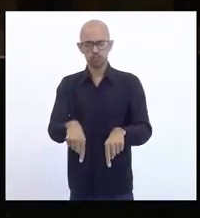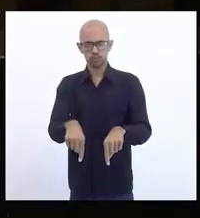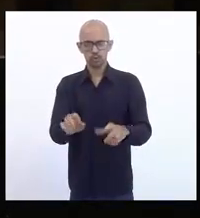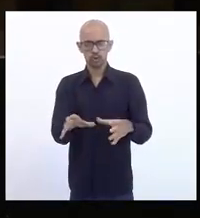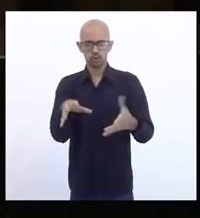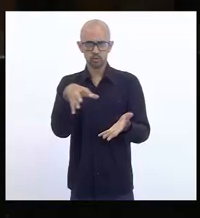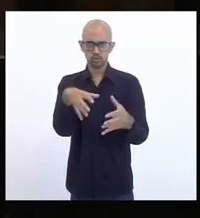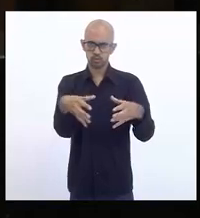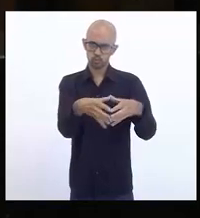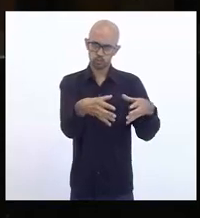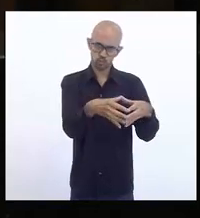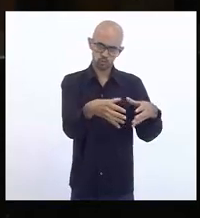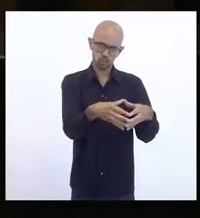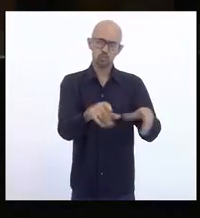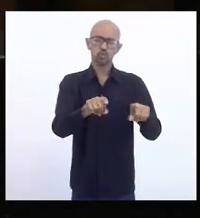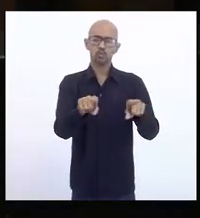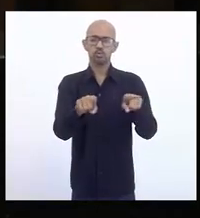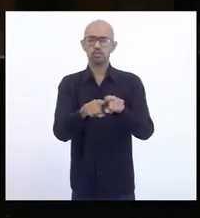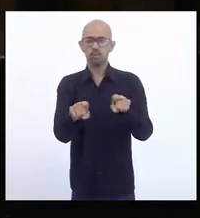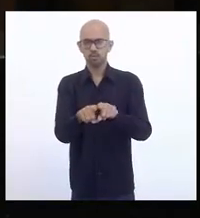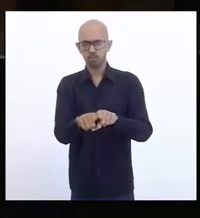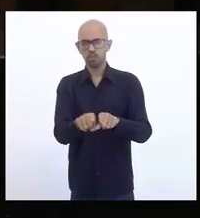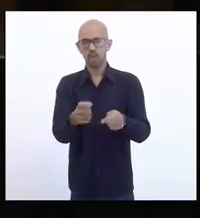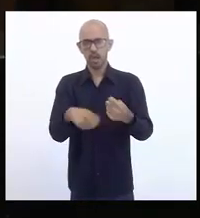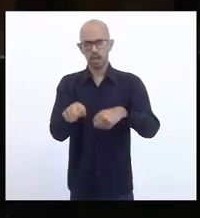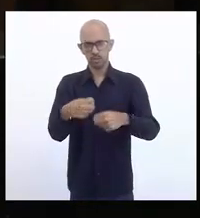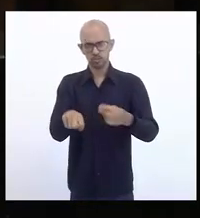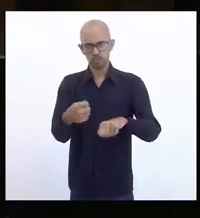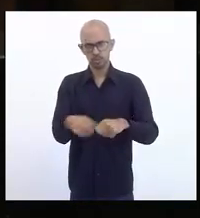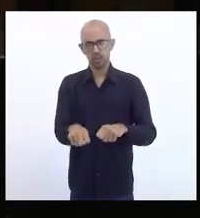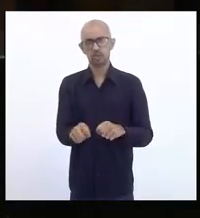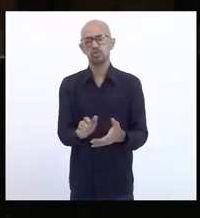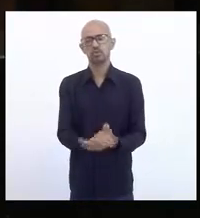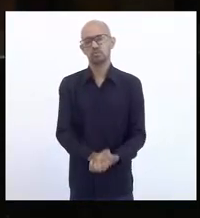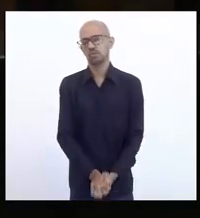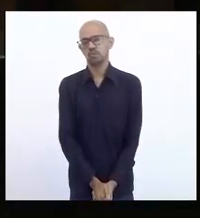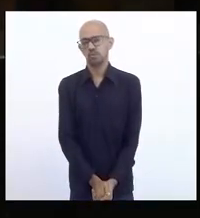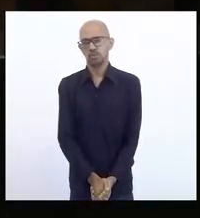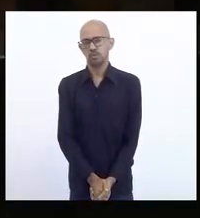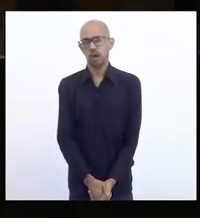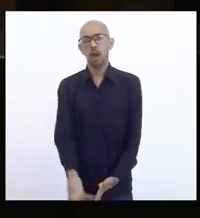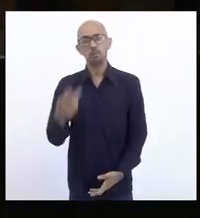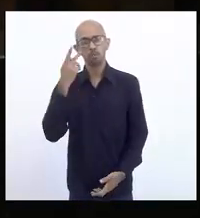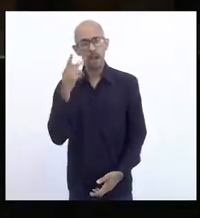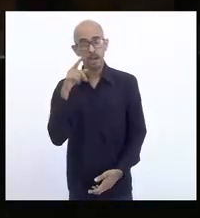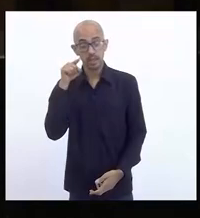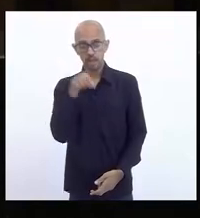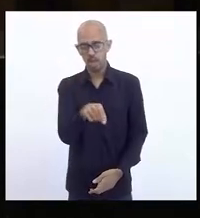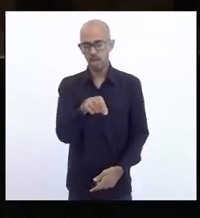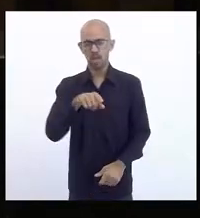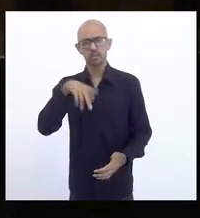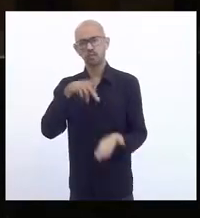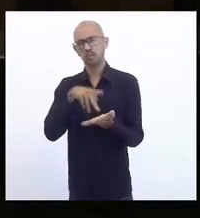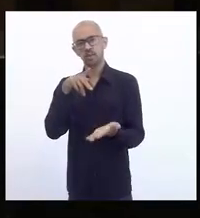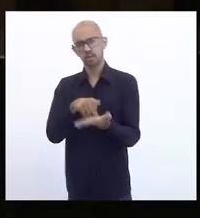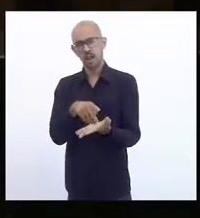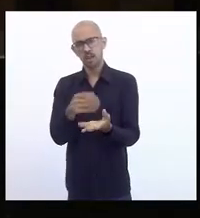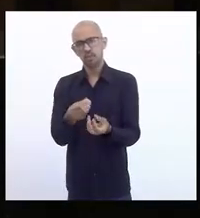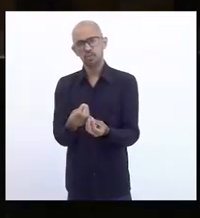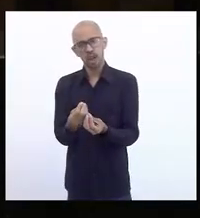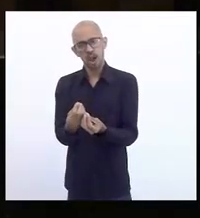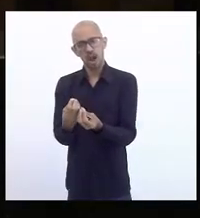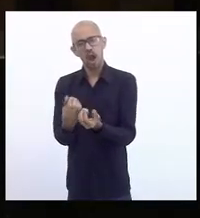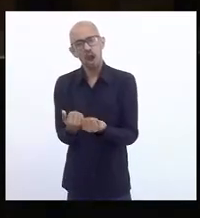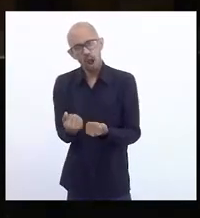docente, o seu quadro de administrativo, para que ela realmente dê a contribuição